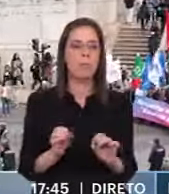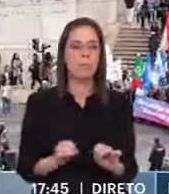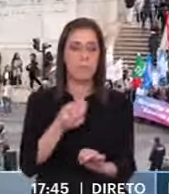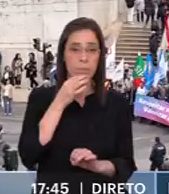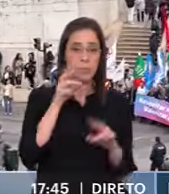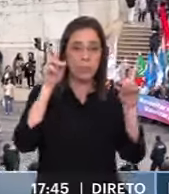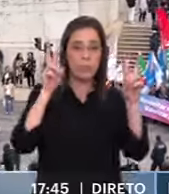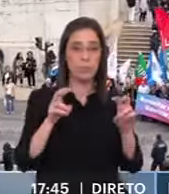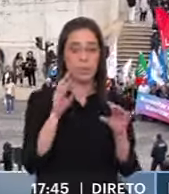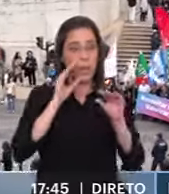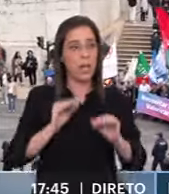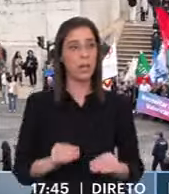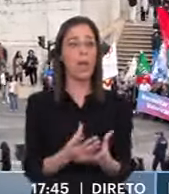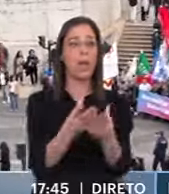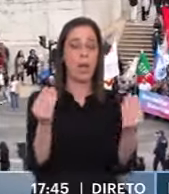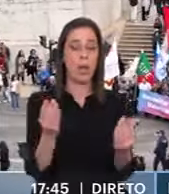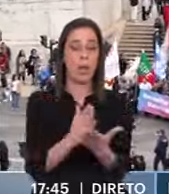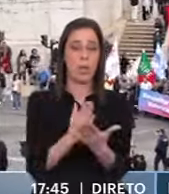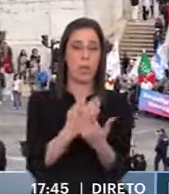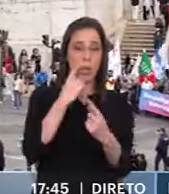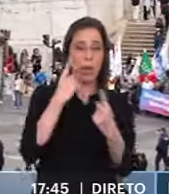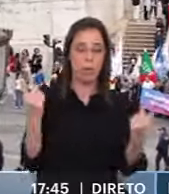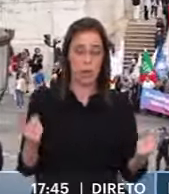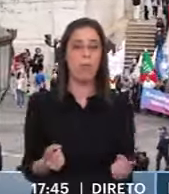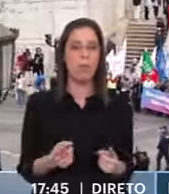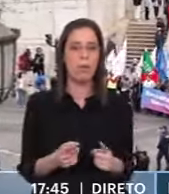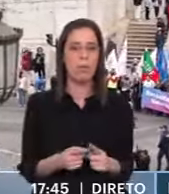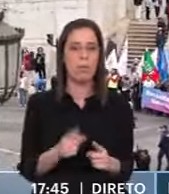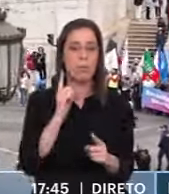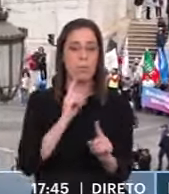educação, não elegerem muitos deles a escola pública, como